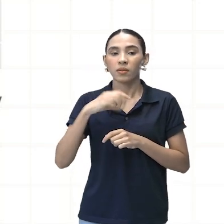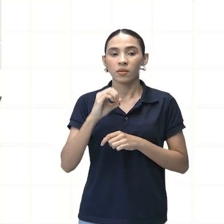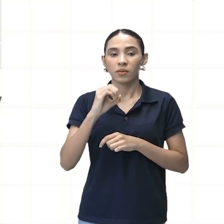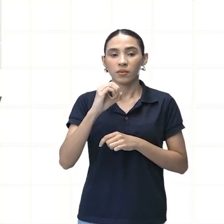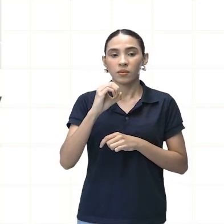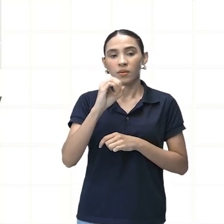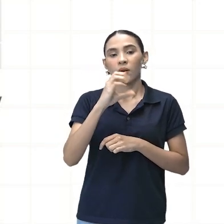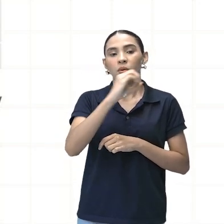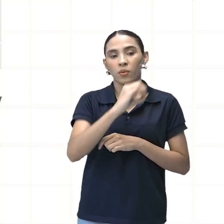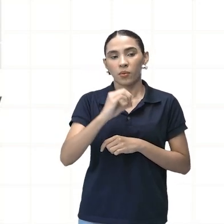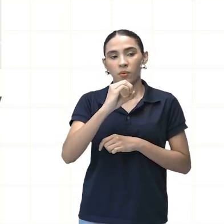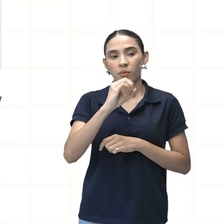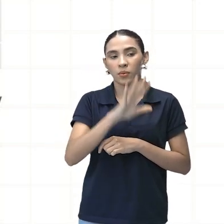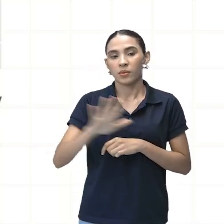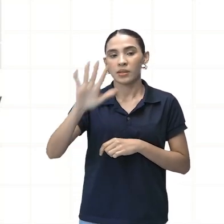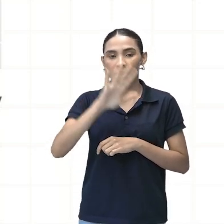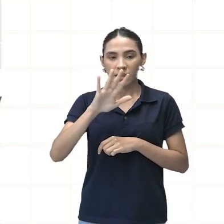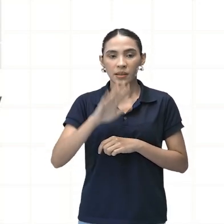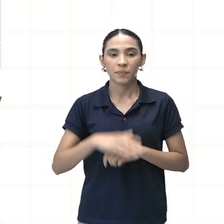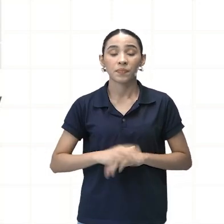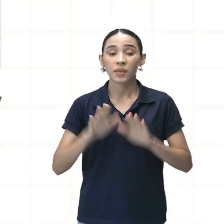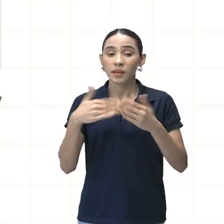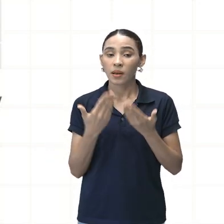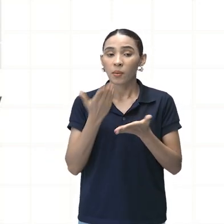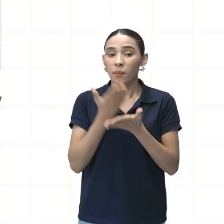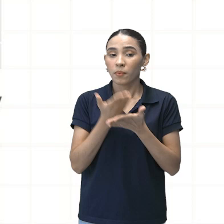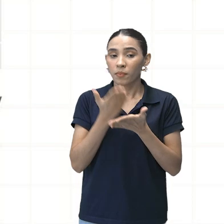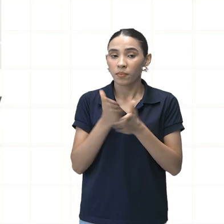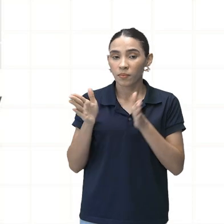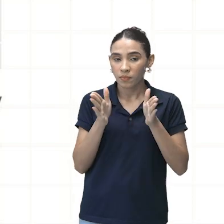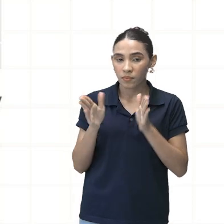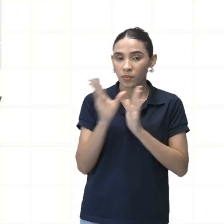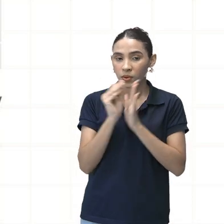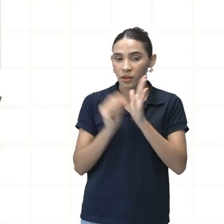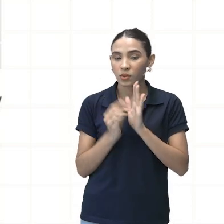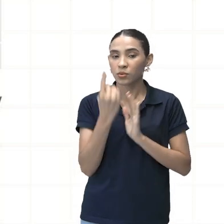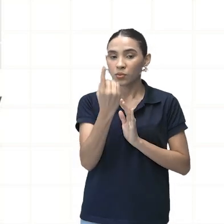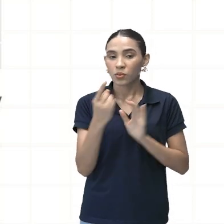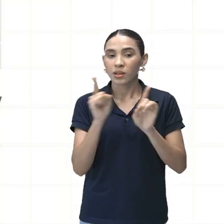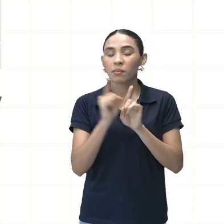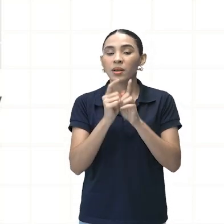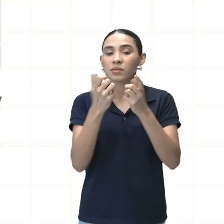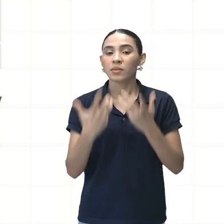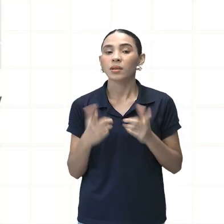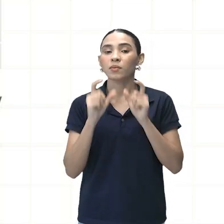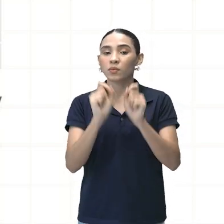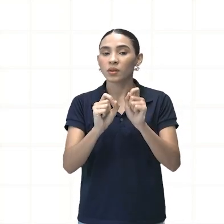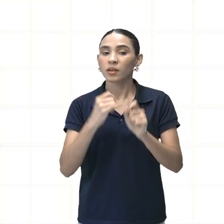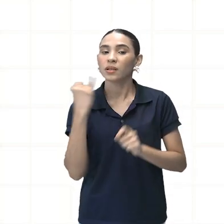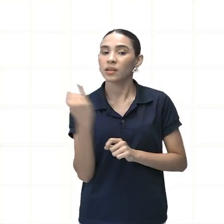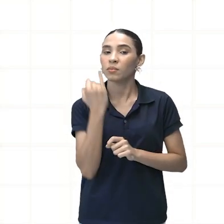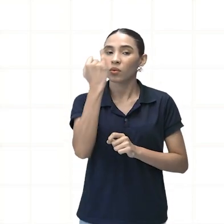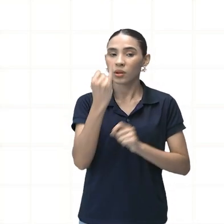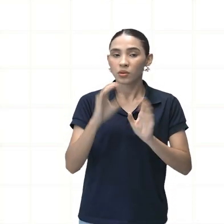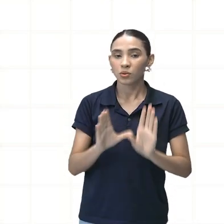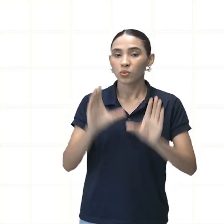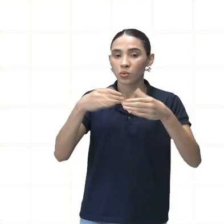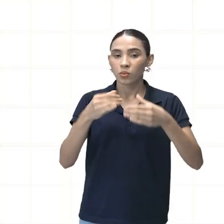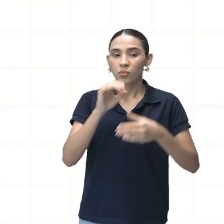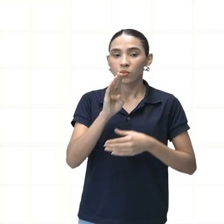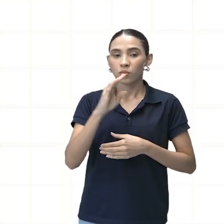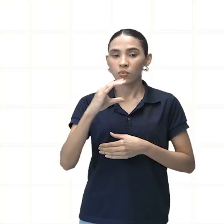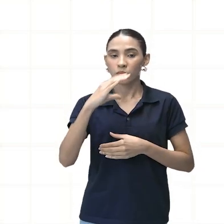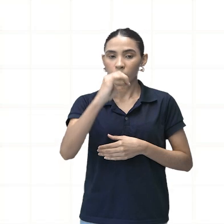a Oceania. Bem, durante as aulas da unidade de número 1, nós também falamos sobre um importante bloco